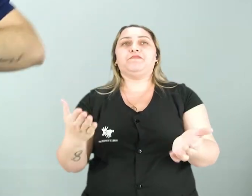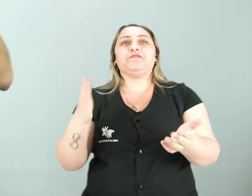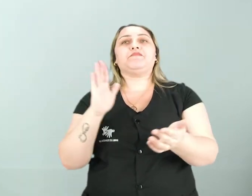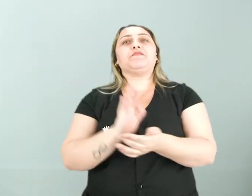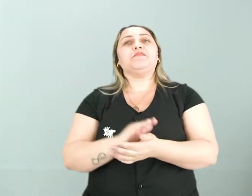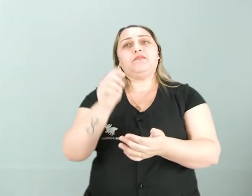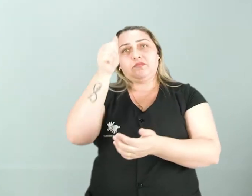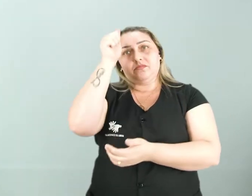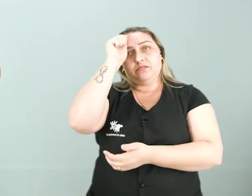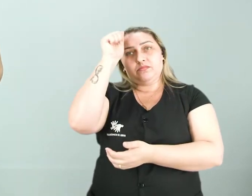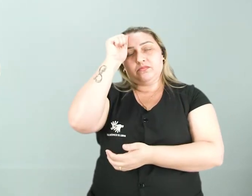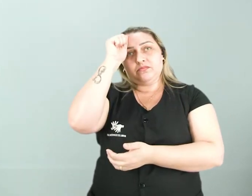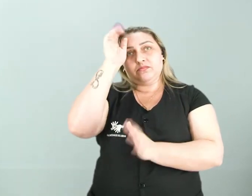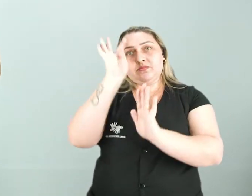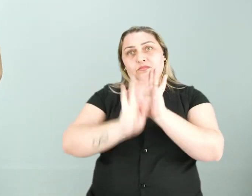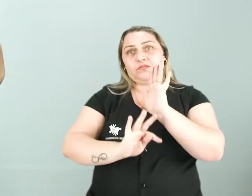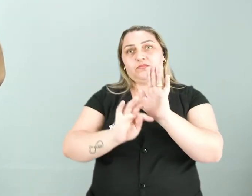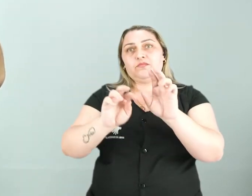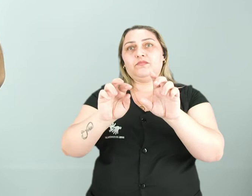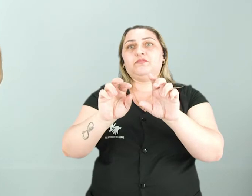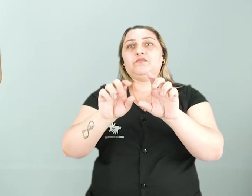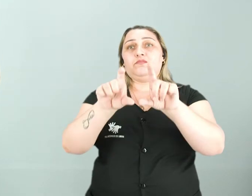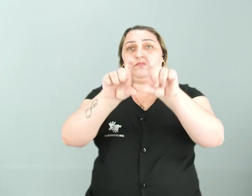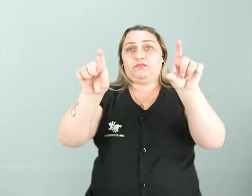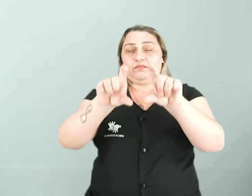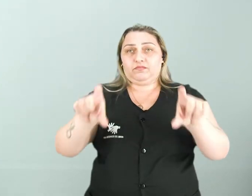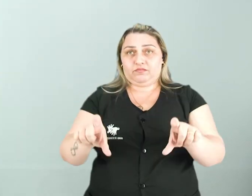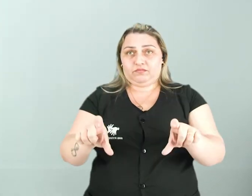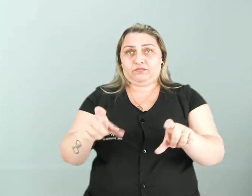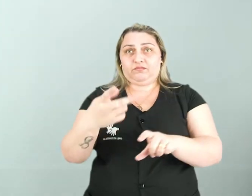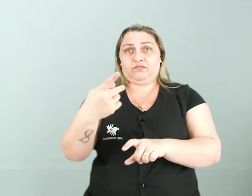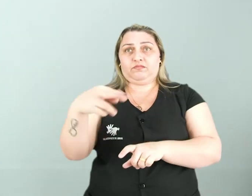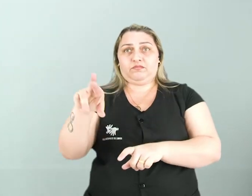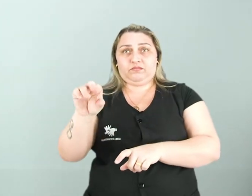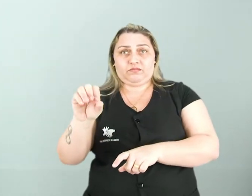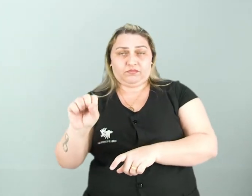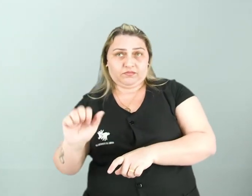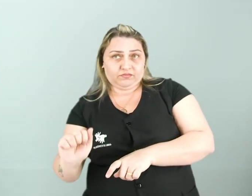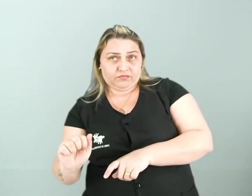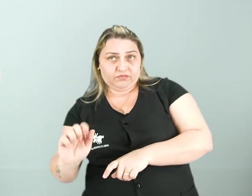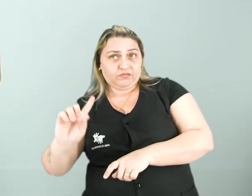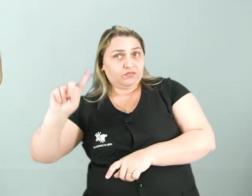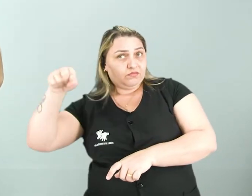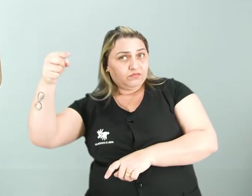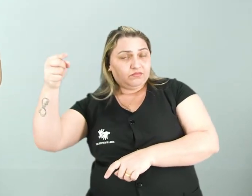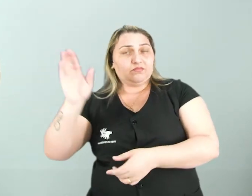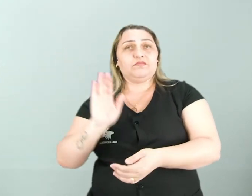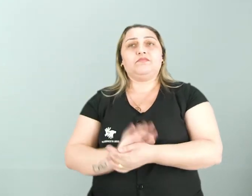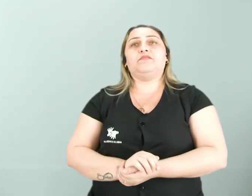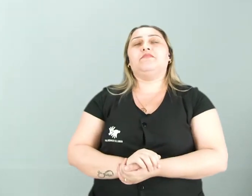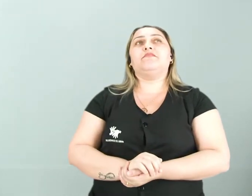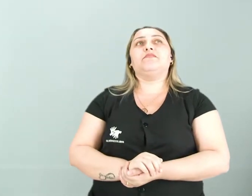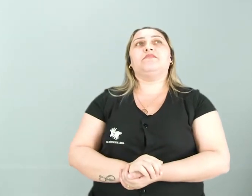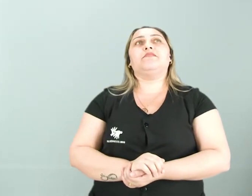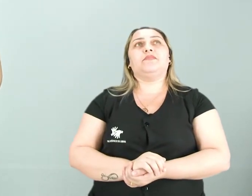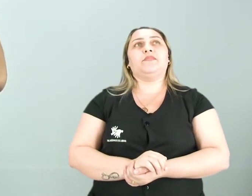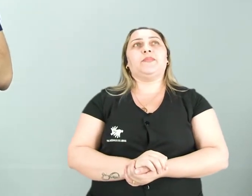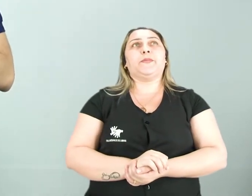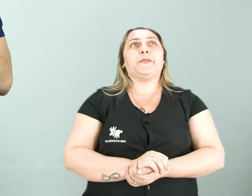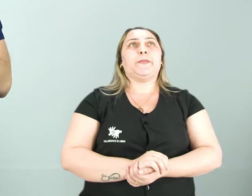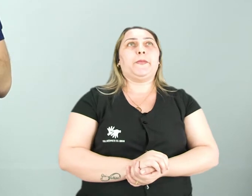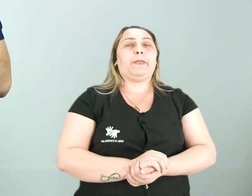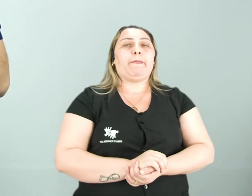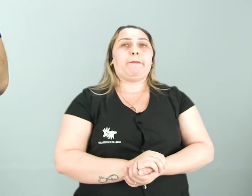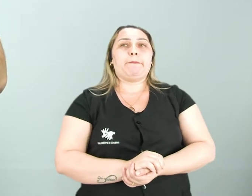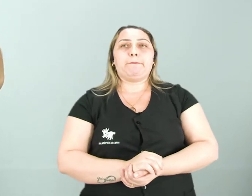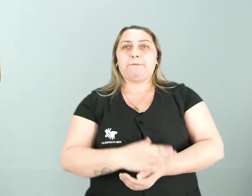o autor do texto em versos, porque o em prosa foi o Esopo. Lembram disso? Pois é, ele foi o autor do texto lá,